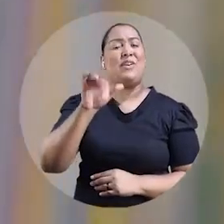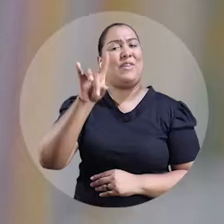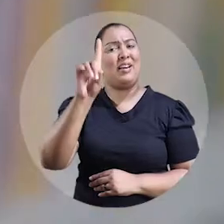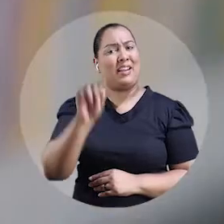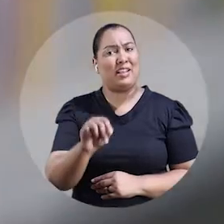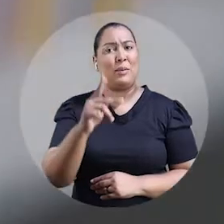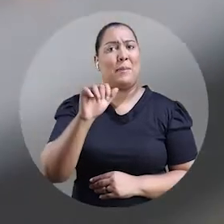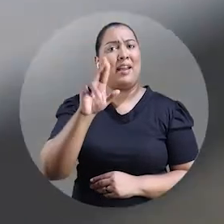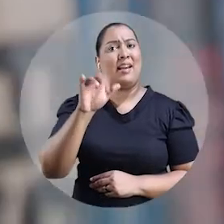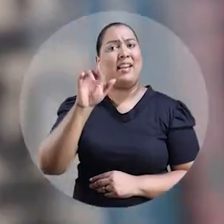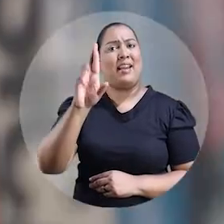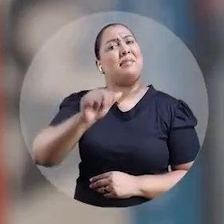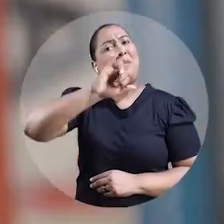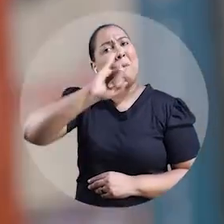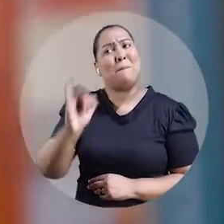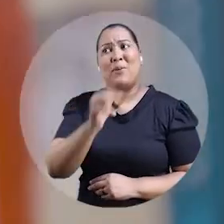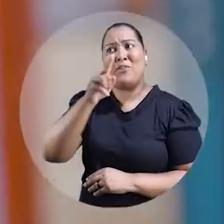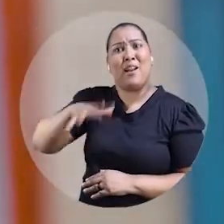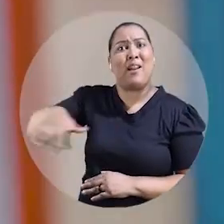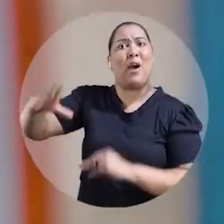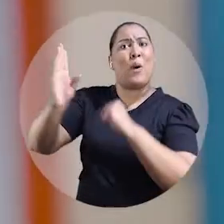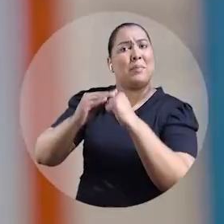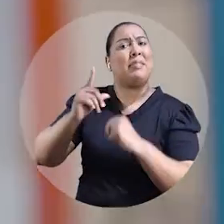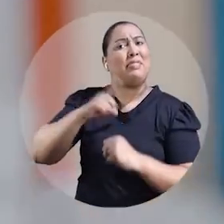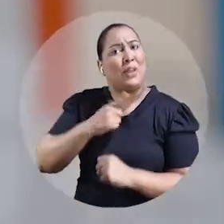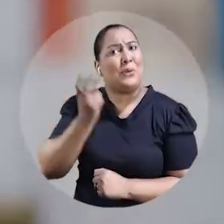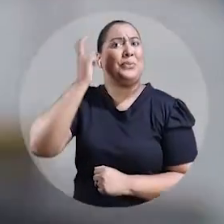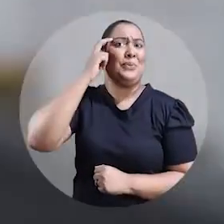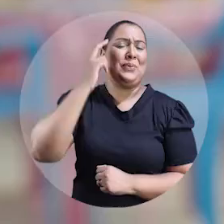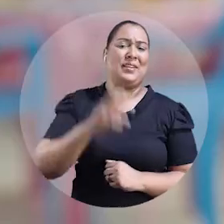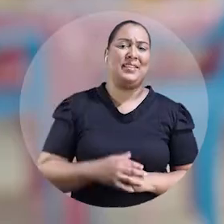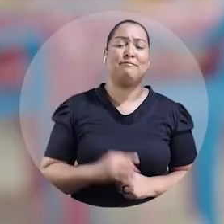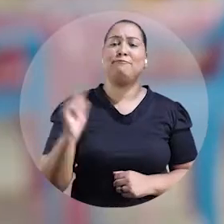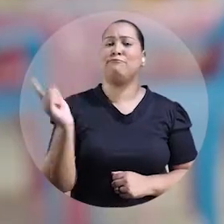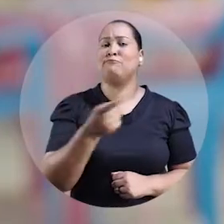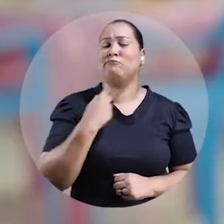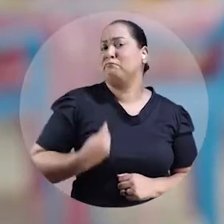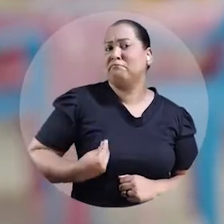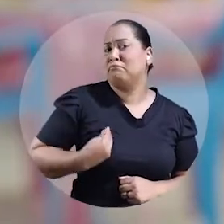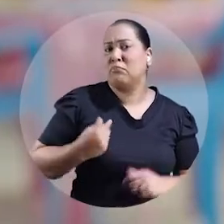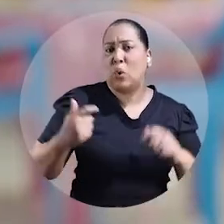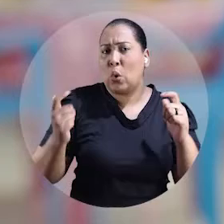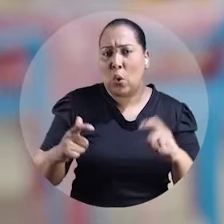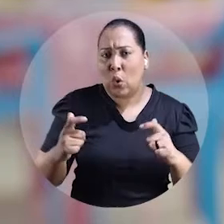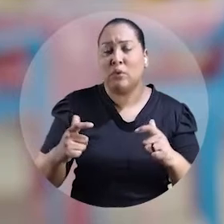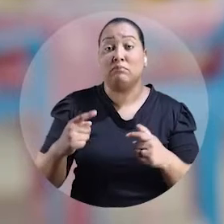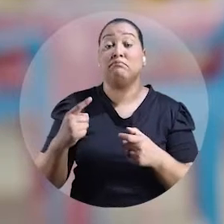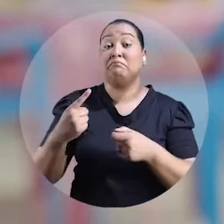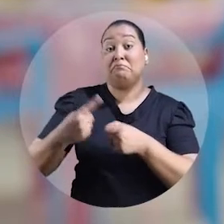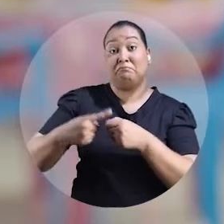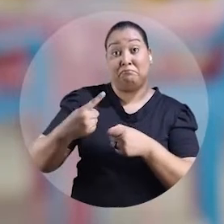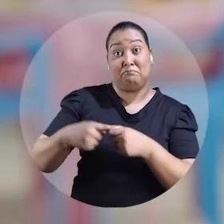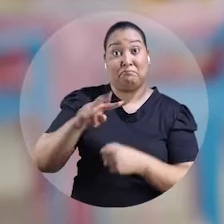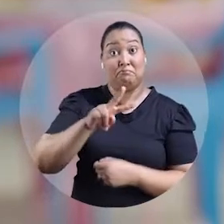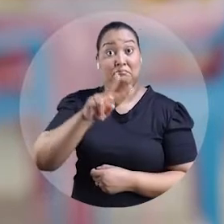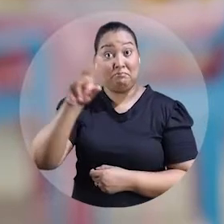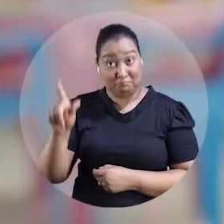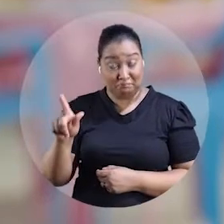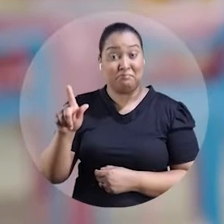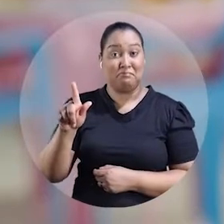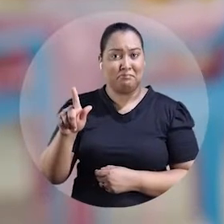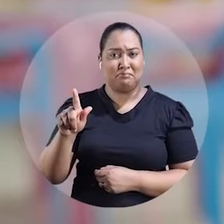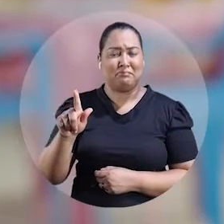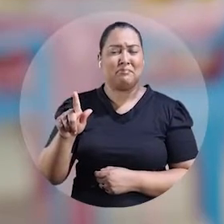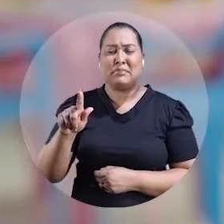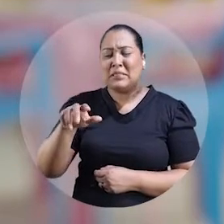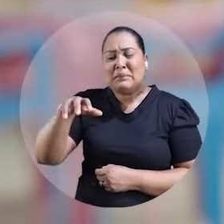Coelho Pereira e desfrutar desse espaço de conhecimento e cultura. Nós estamos aqui na Biblioteca Municipal Laurinda Coelho